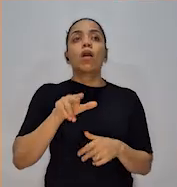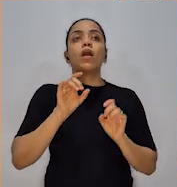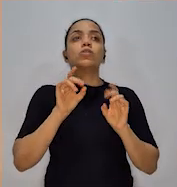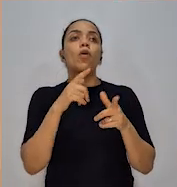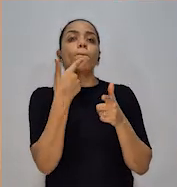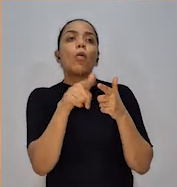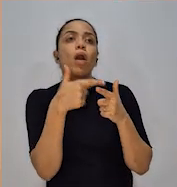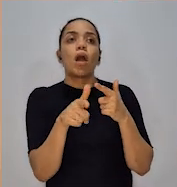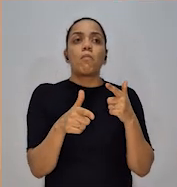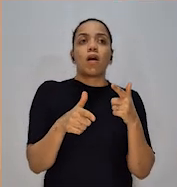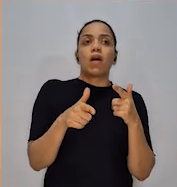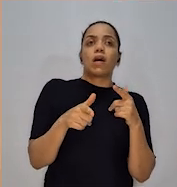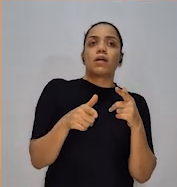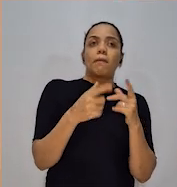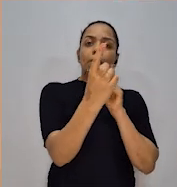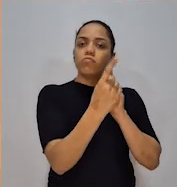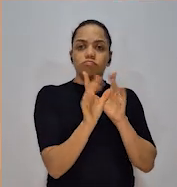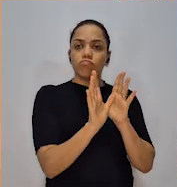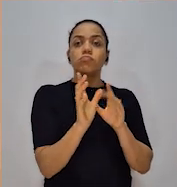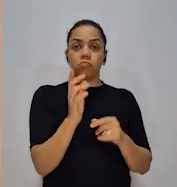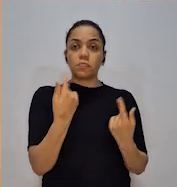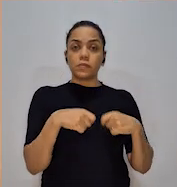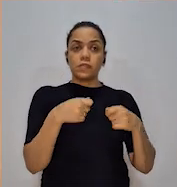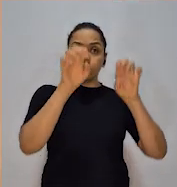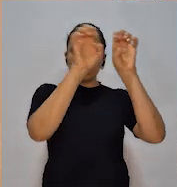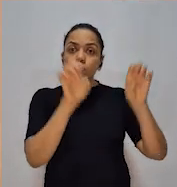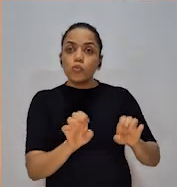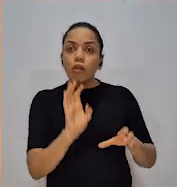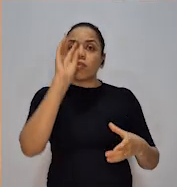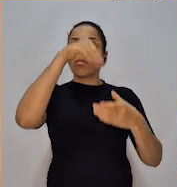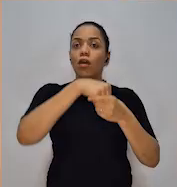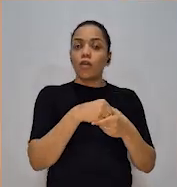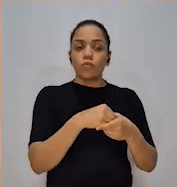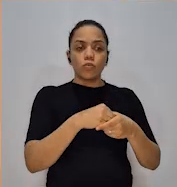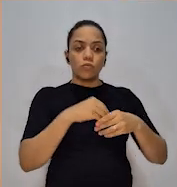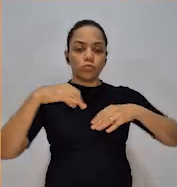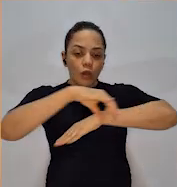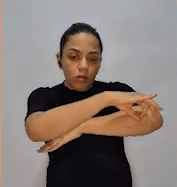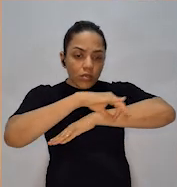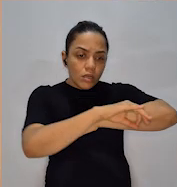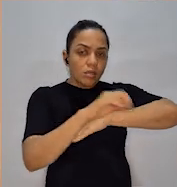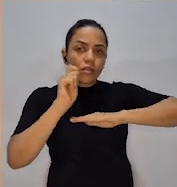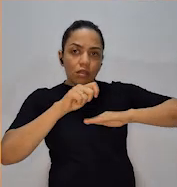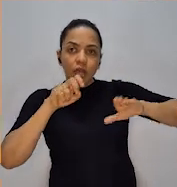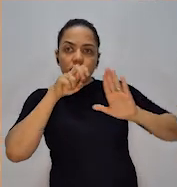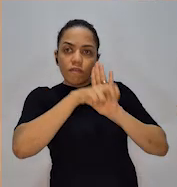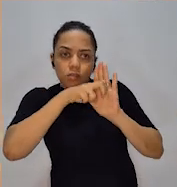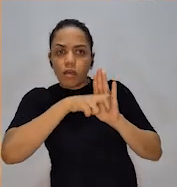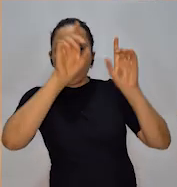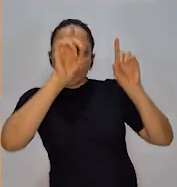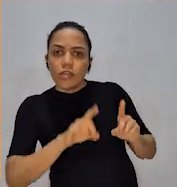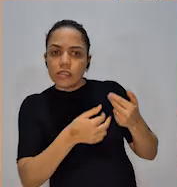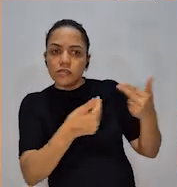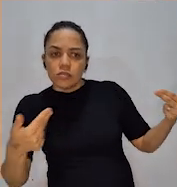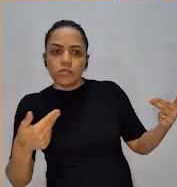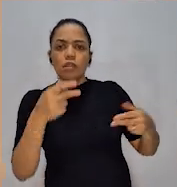de infraestrutura, de inclusão de mulheres, de inclusão de pessoas com deficiência, de inclusão de pessoas negras. Somos